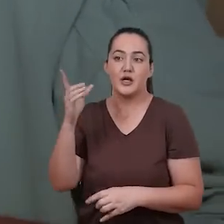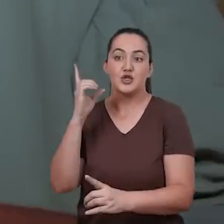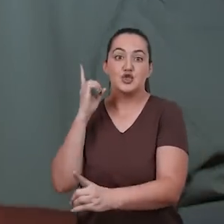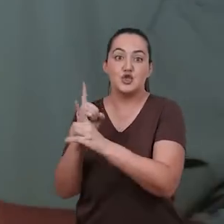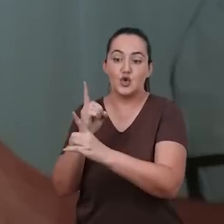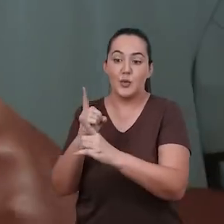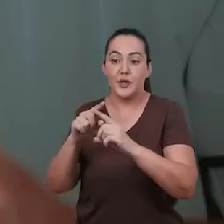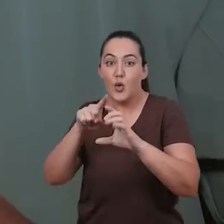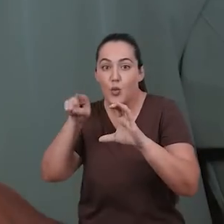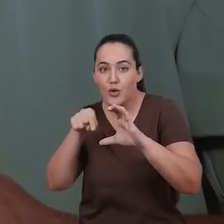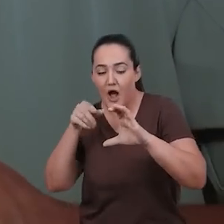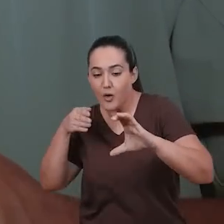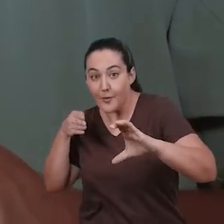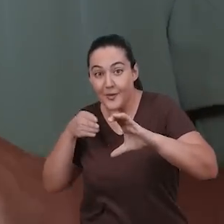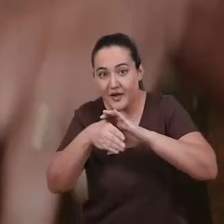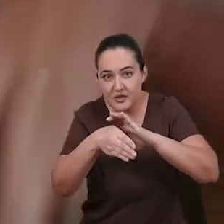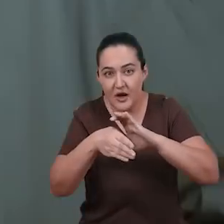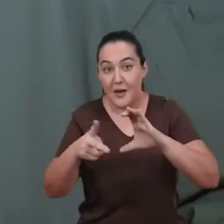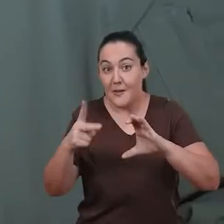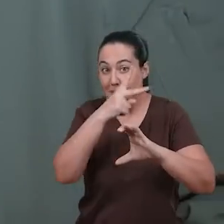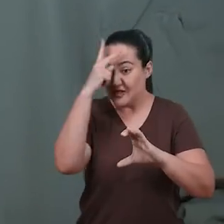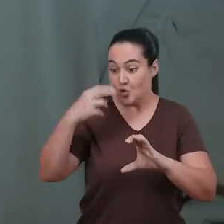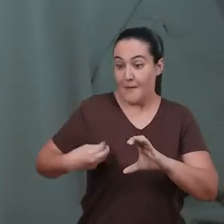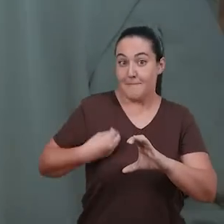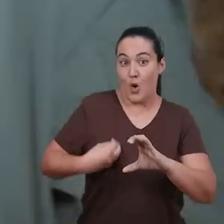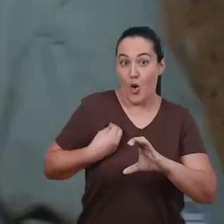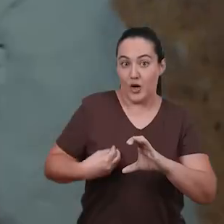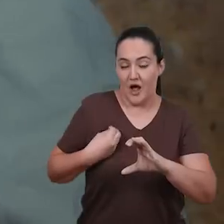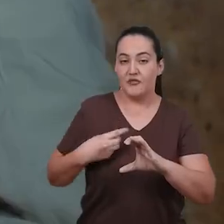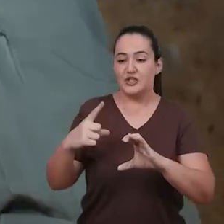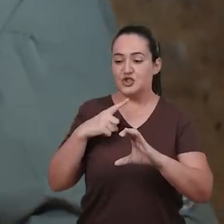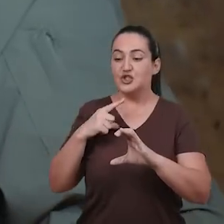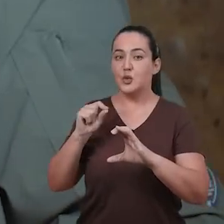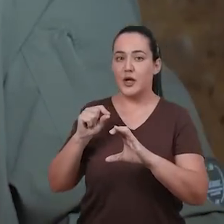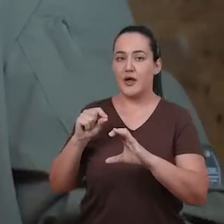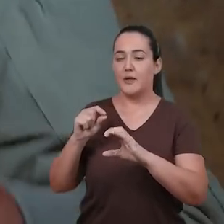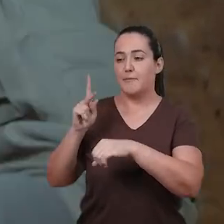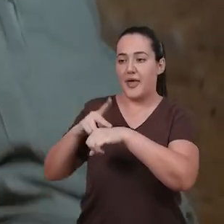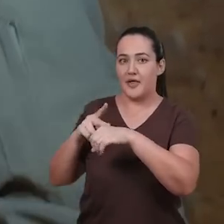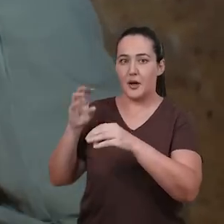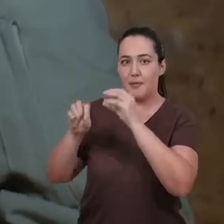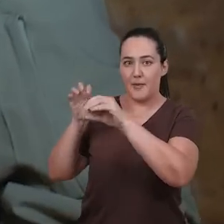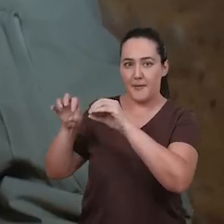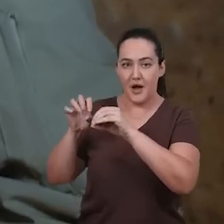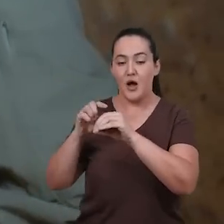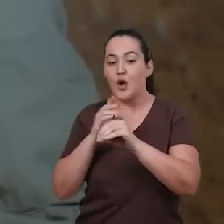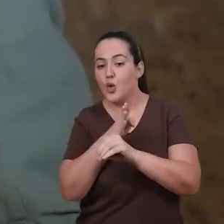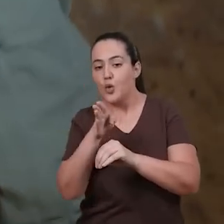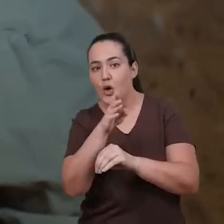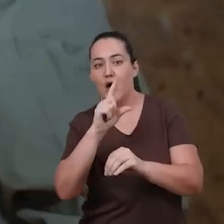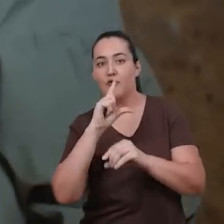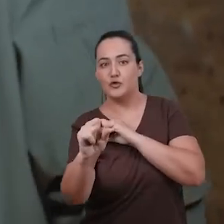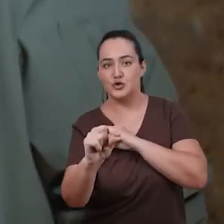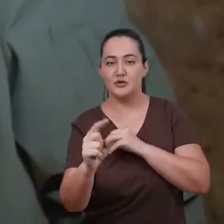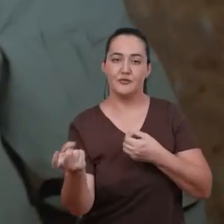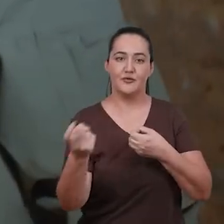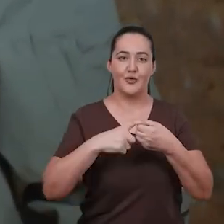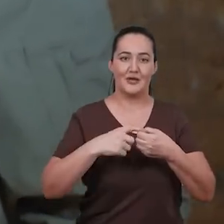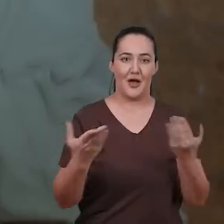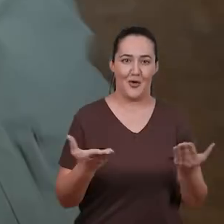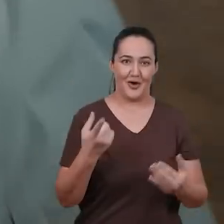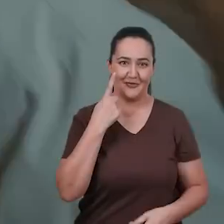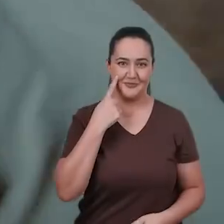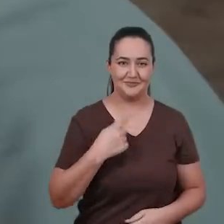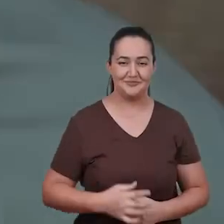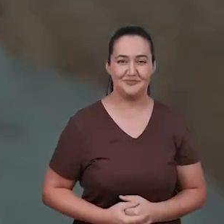o acesso e viesse aqui, quem morava tinha rotas de fuga para escapar do exército. Acho que está na hora de voltar.